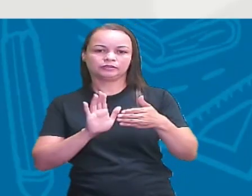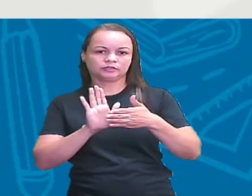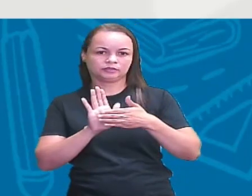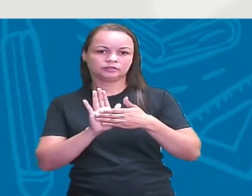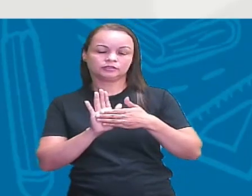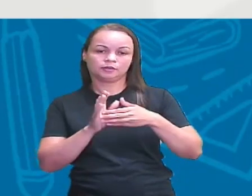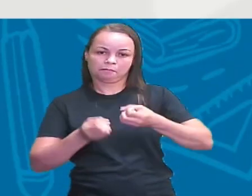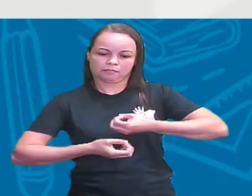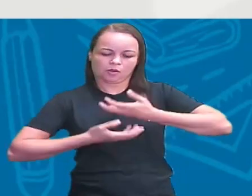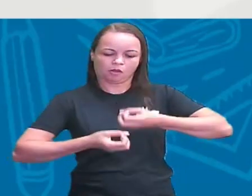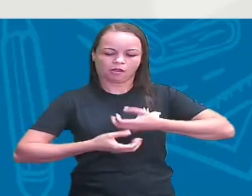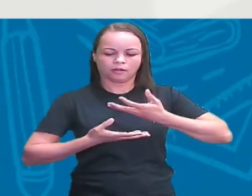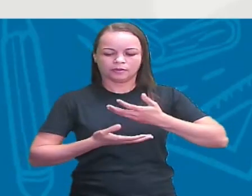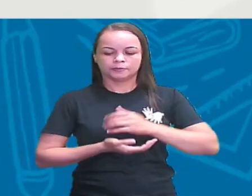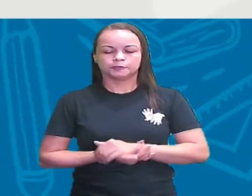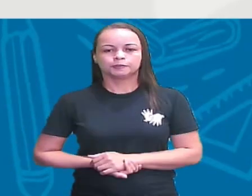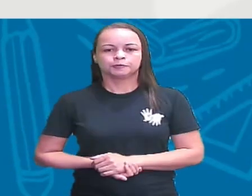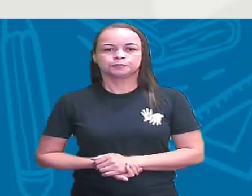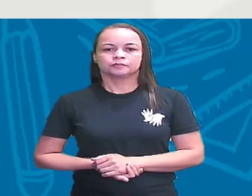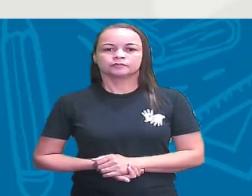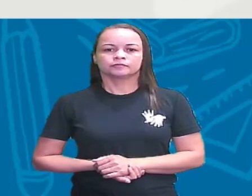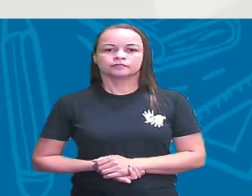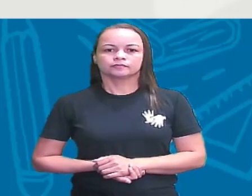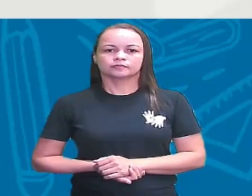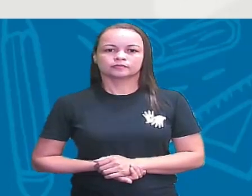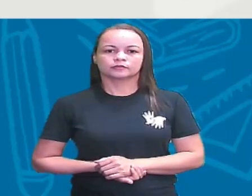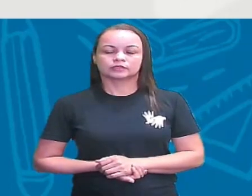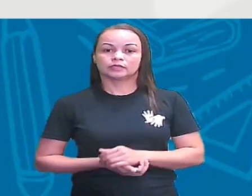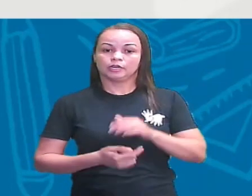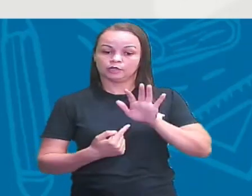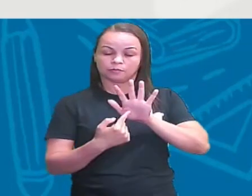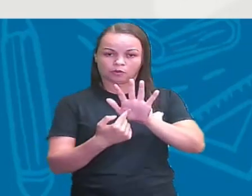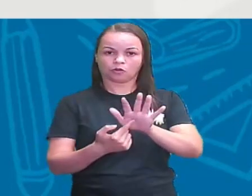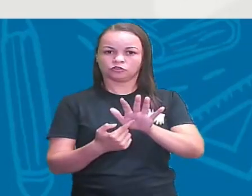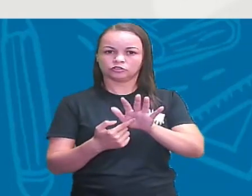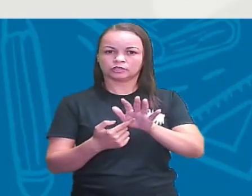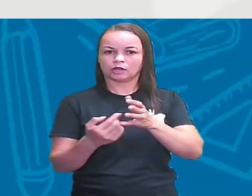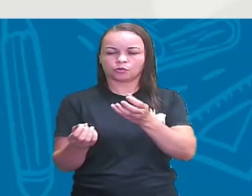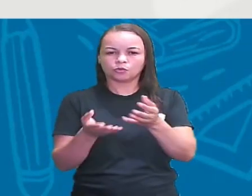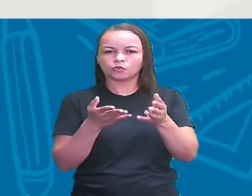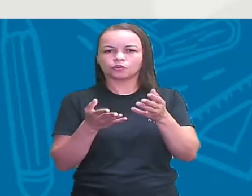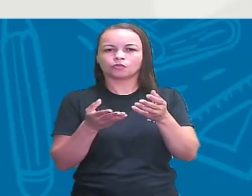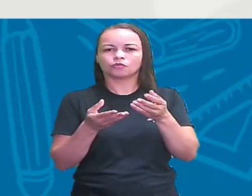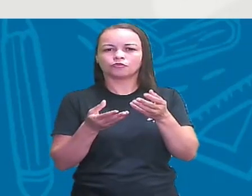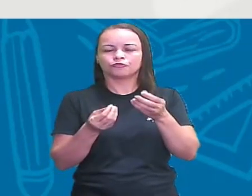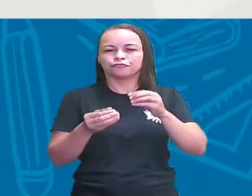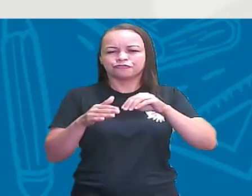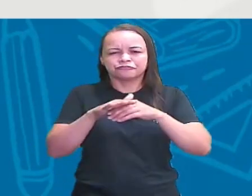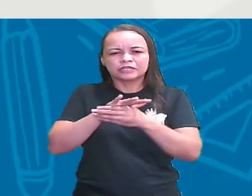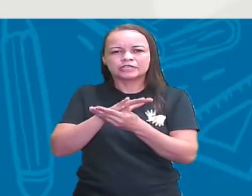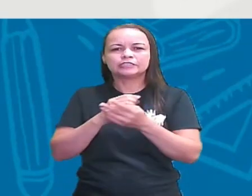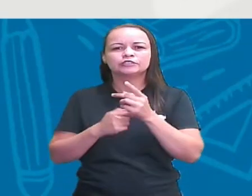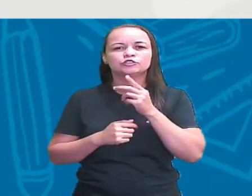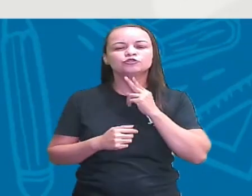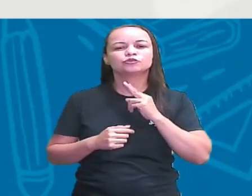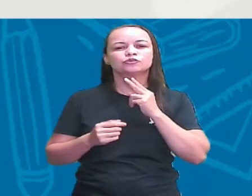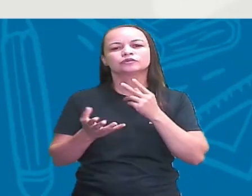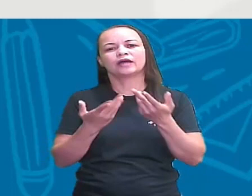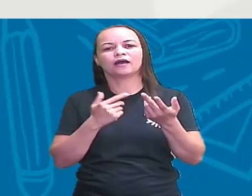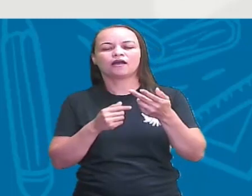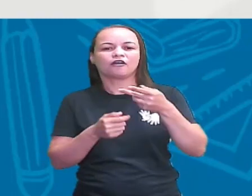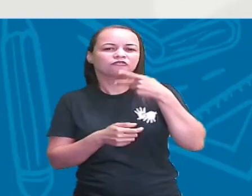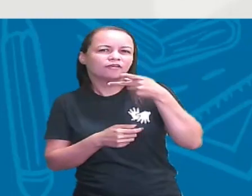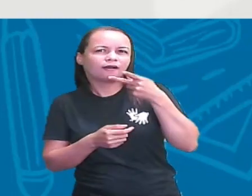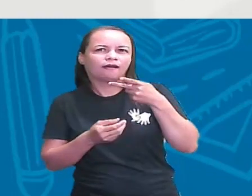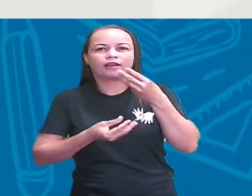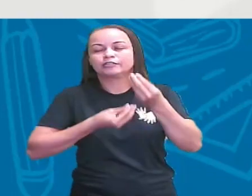né? Ele traz aí para a gente o vício da fala, não é? Que uma palavra é escrita de um jeito,